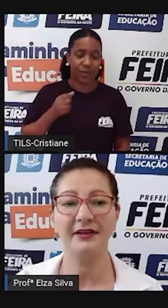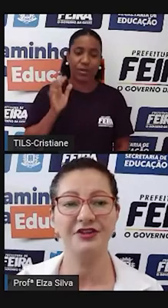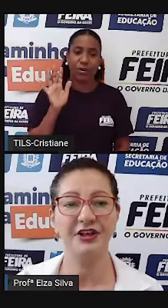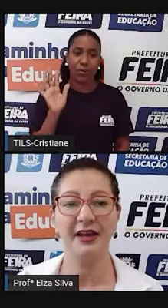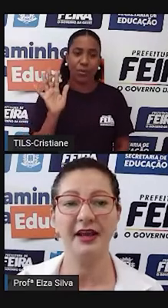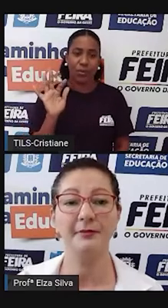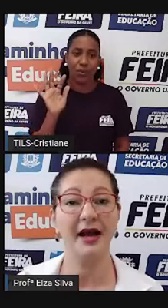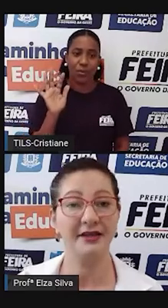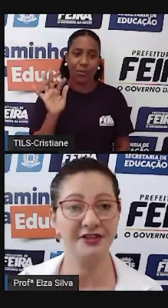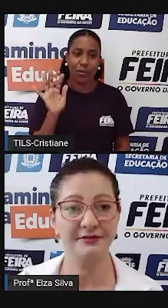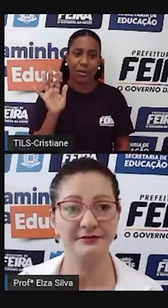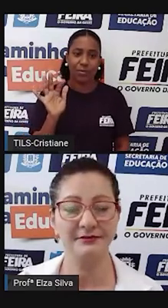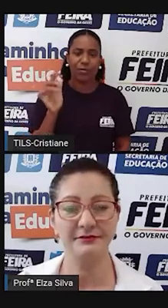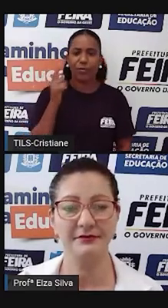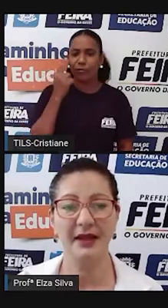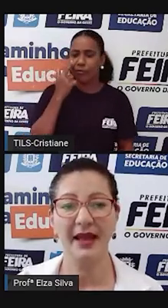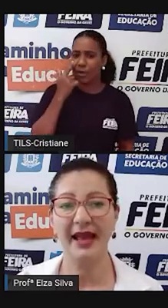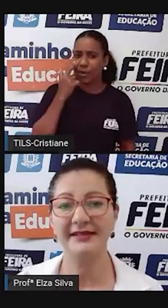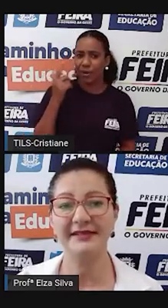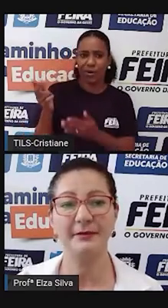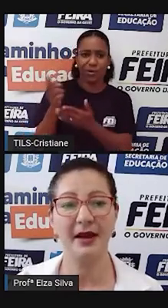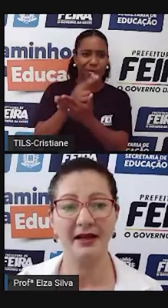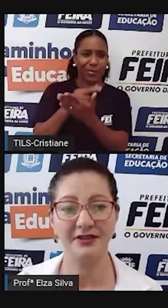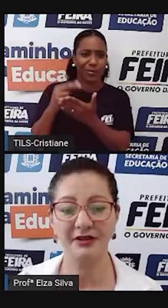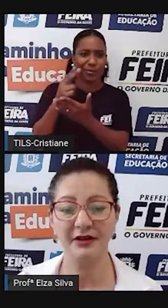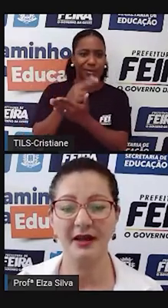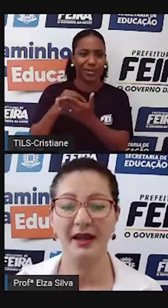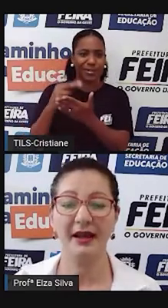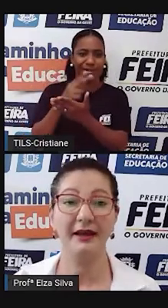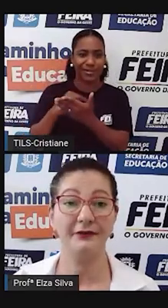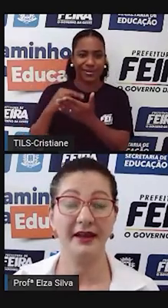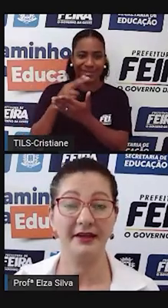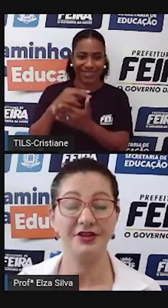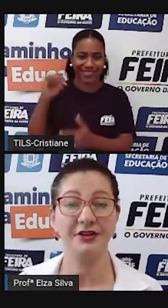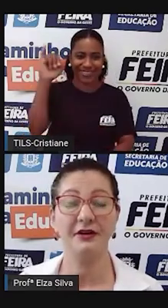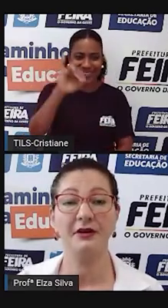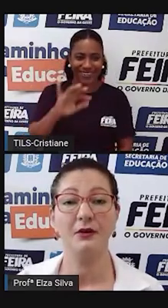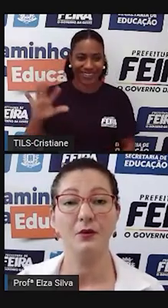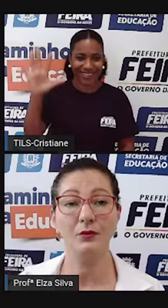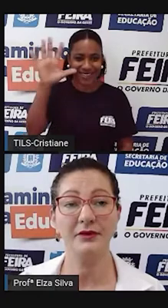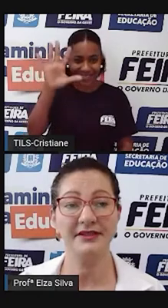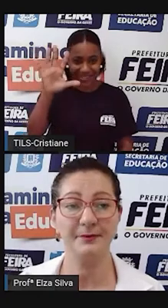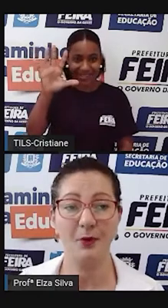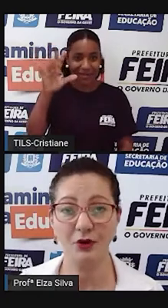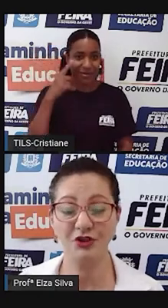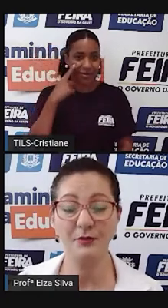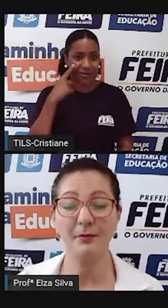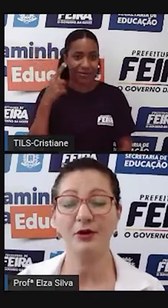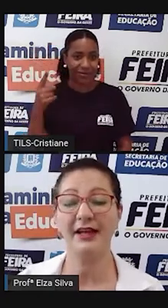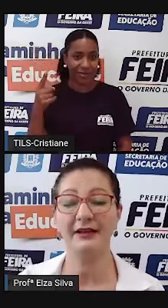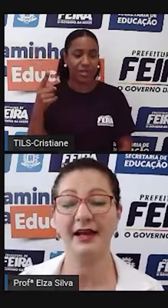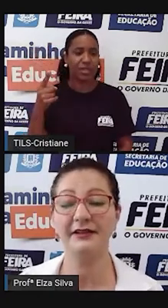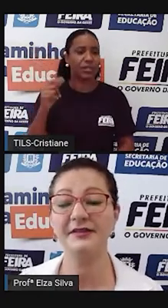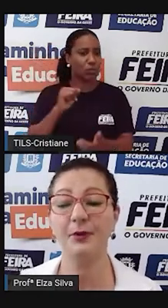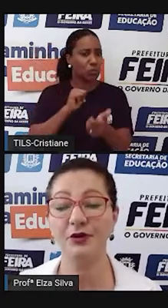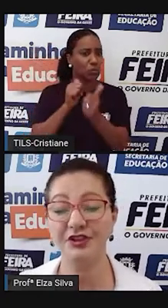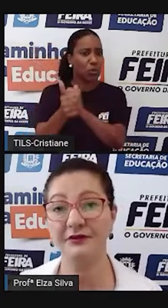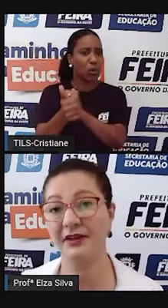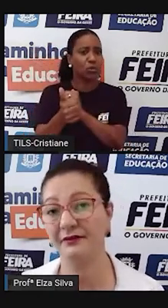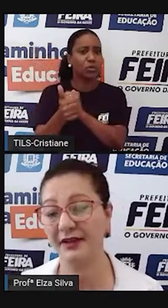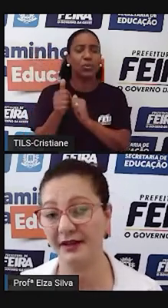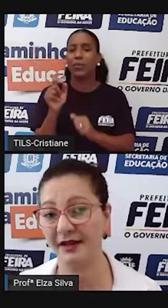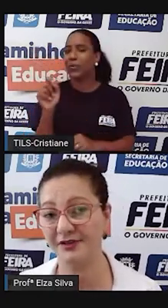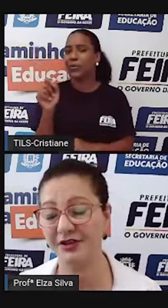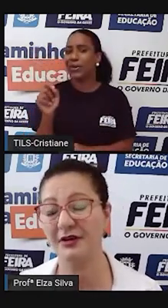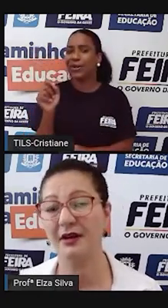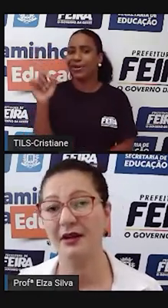e a dica é a imagem. Esta imagem, ela reflete um esporte, uma modalidade esportiva,